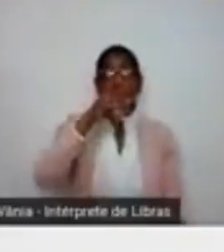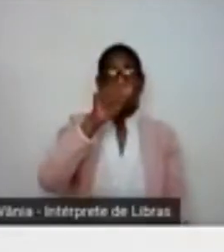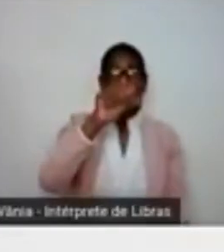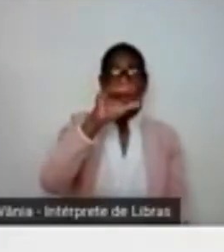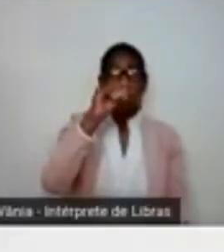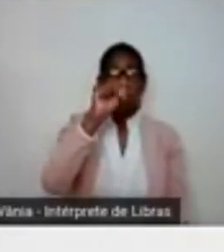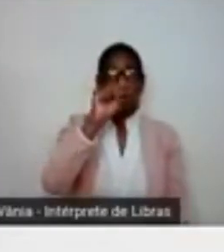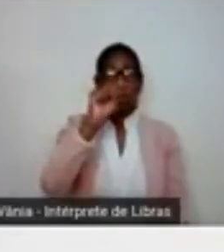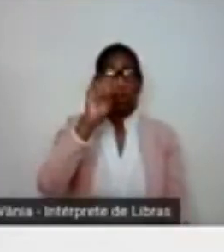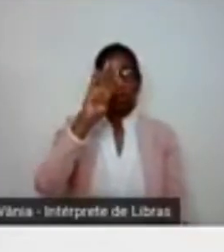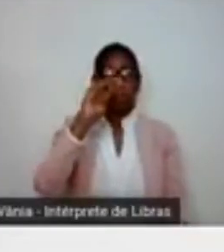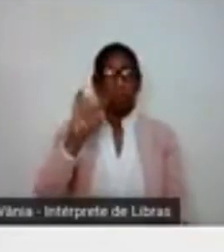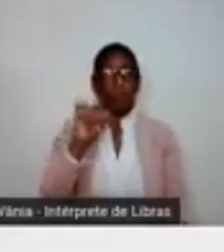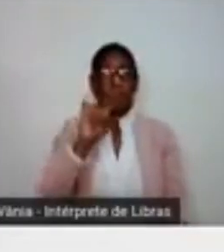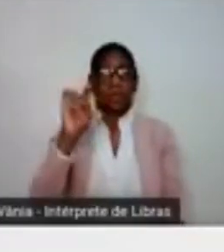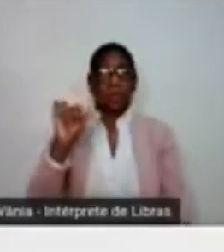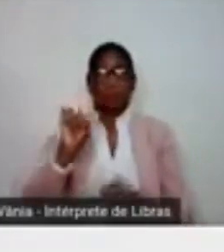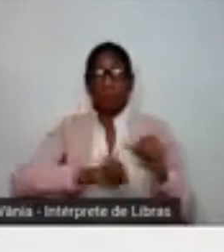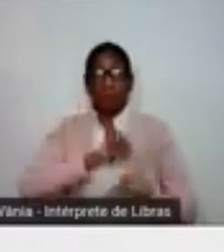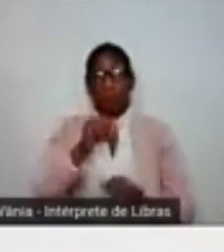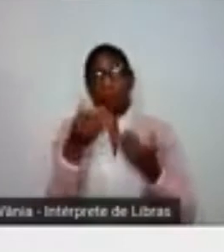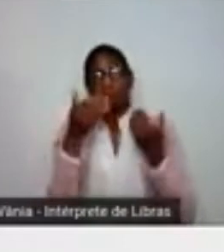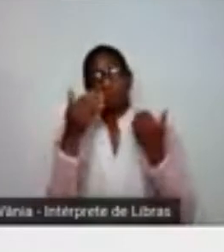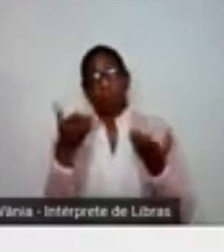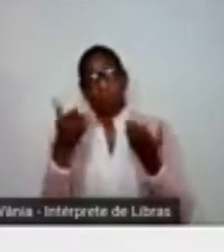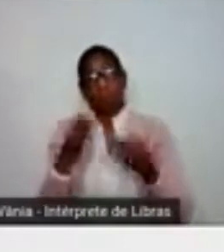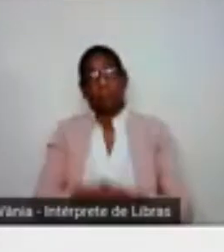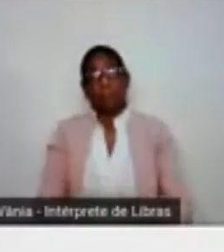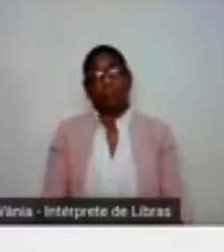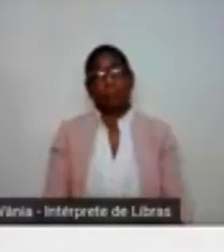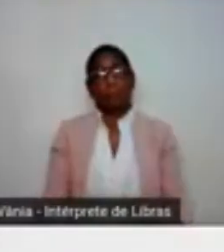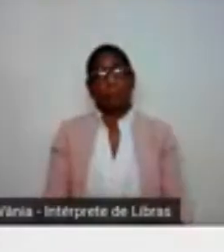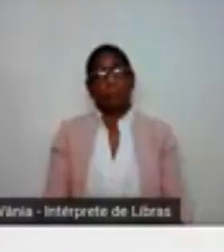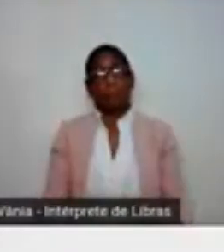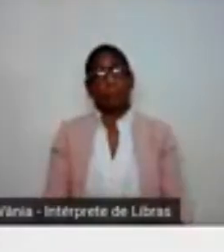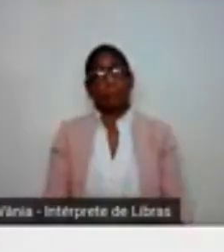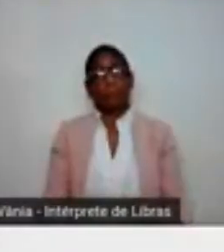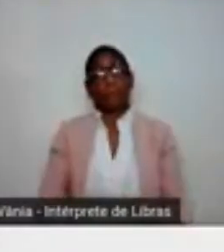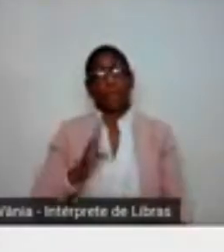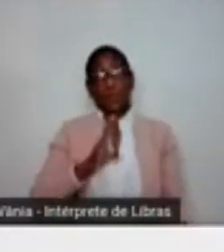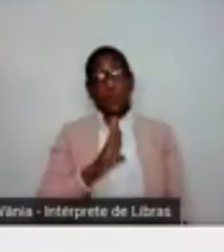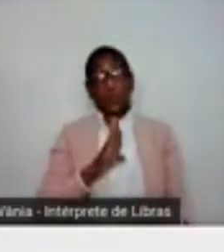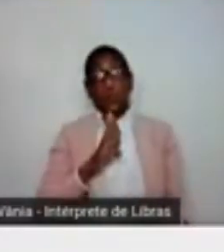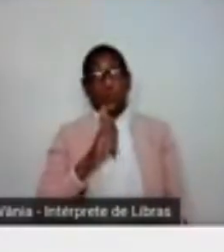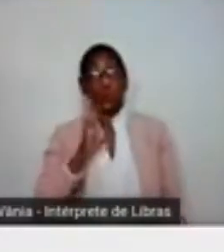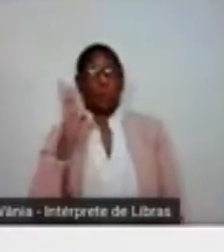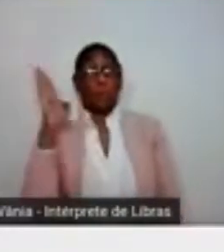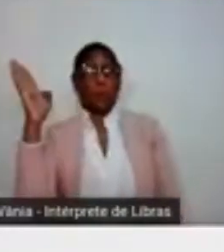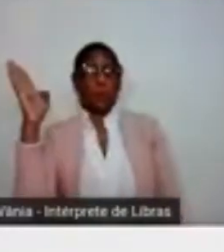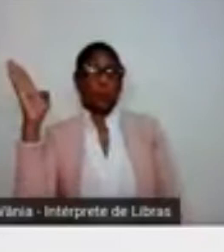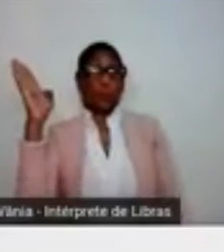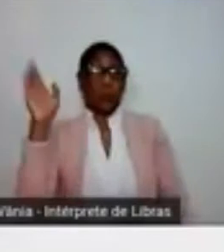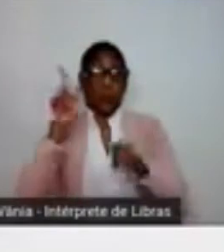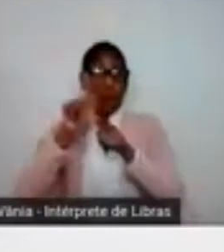que mudou está claro neste gráfico. O que mudou foi que depois de uma subida neste morro aqui, deste